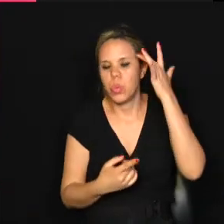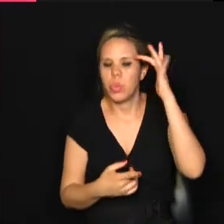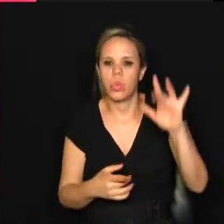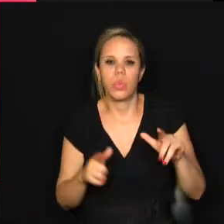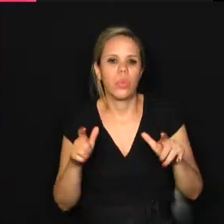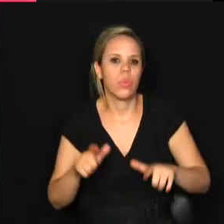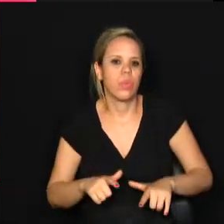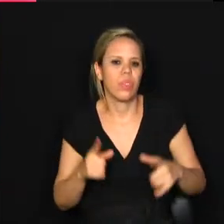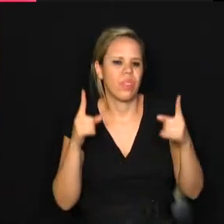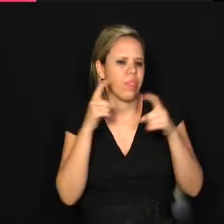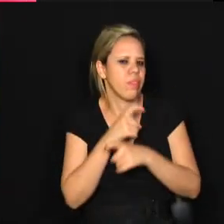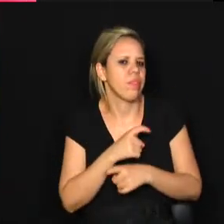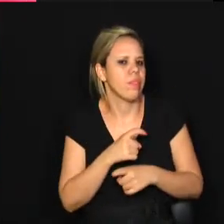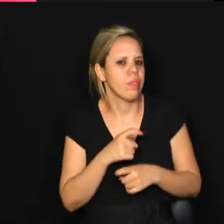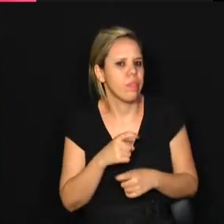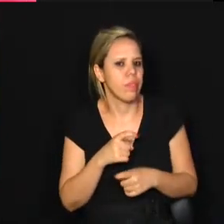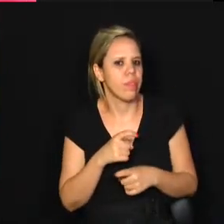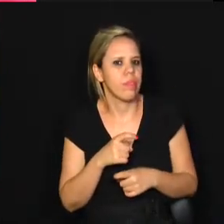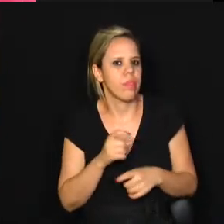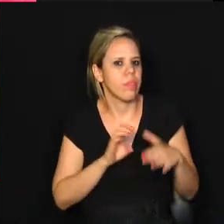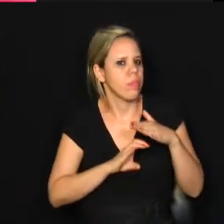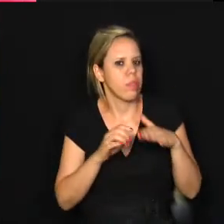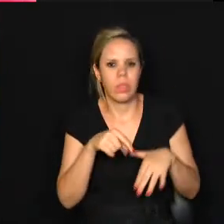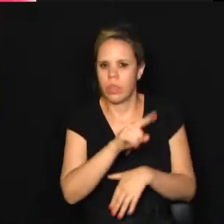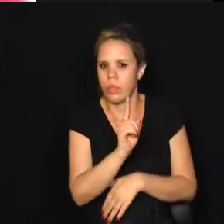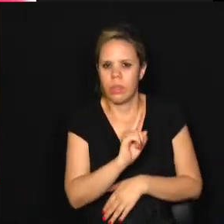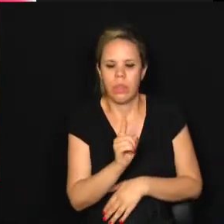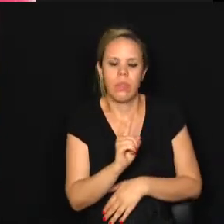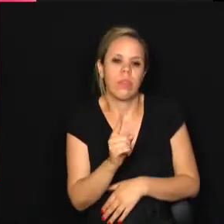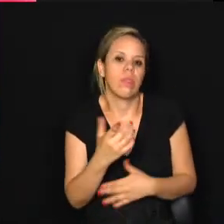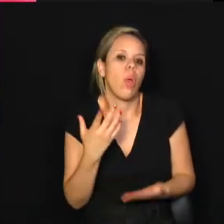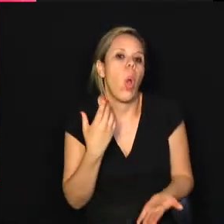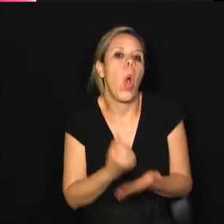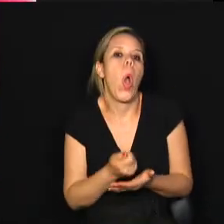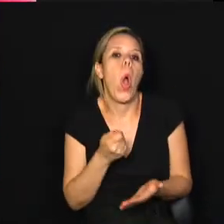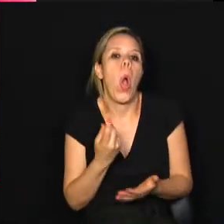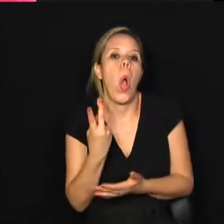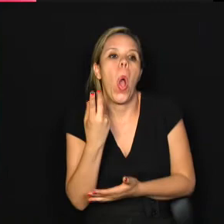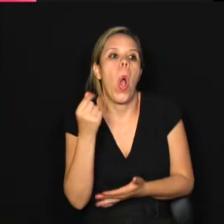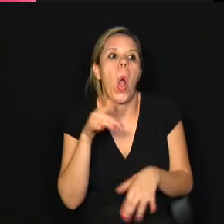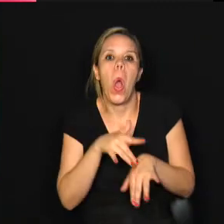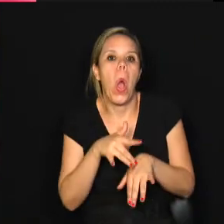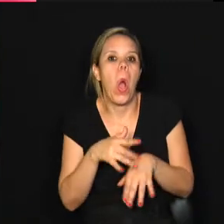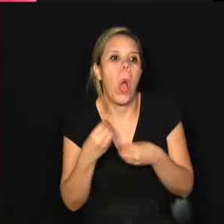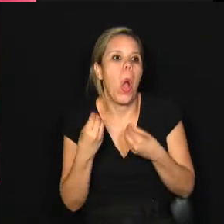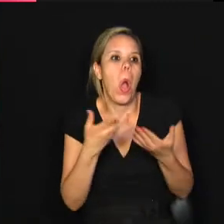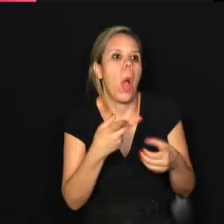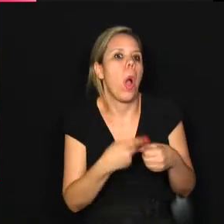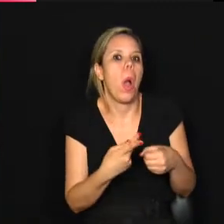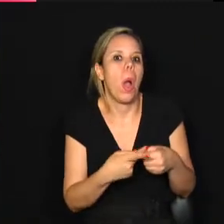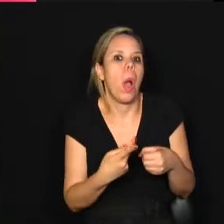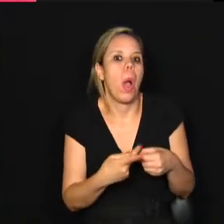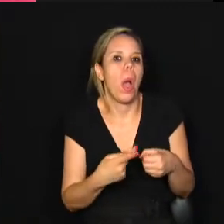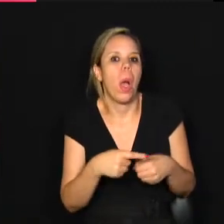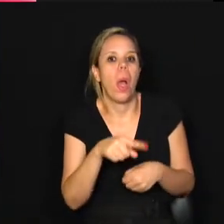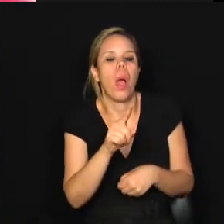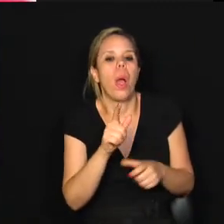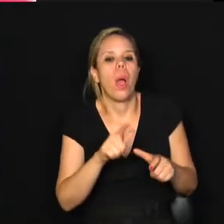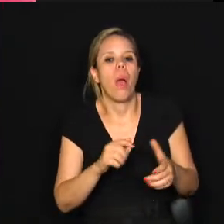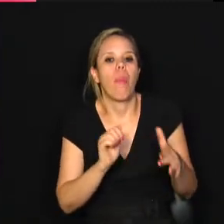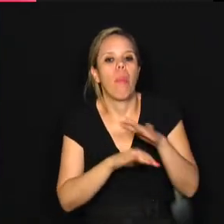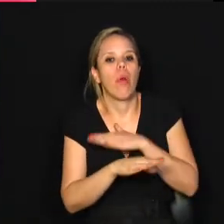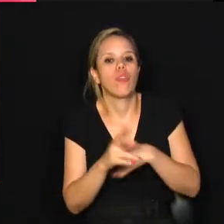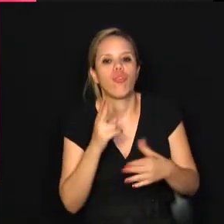mais complicados, essas empresas não vão. Elas cobram um valor absurdo pela entrega do produto e vão e postam no Correio para o